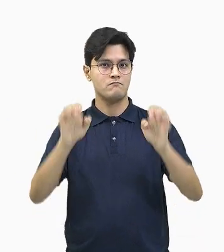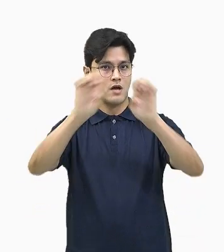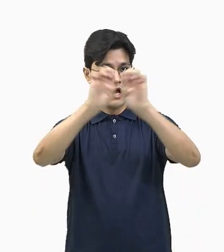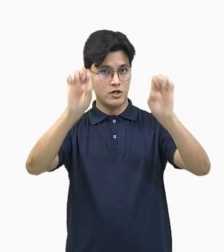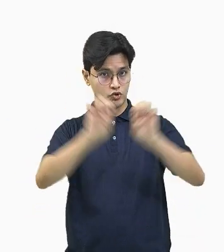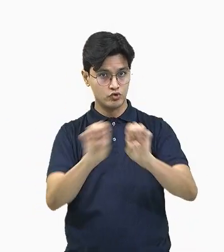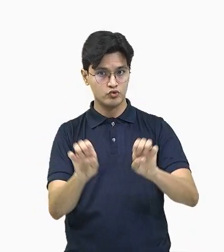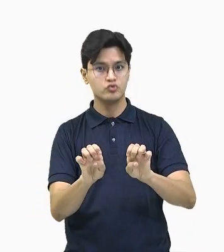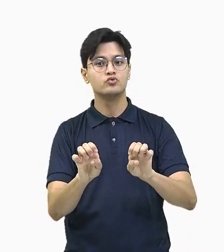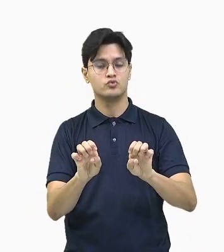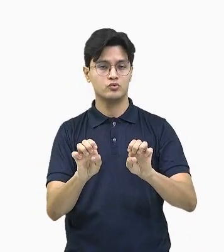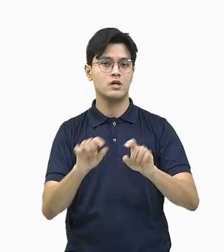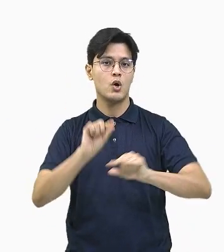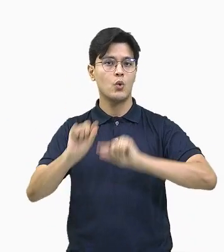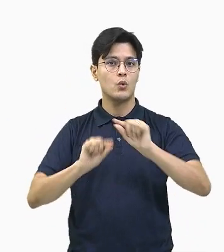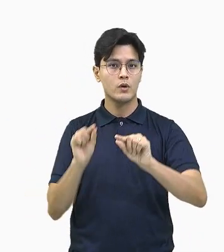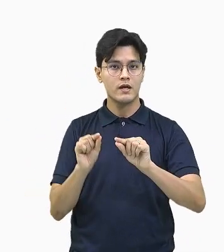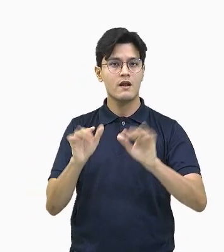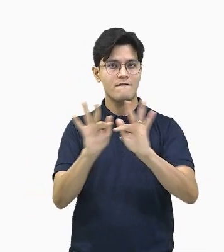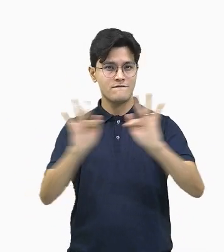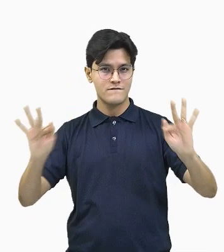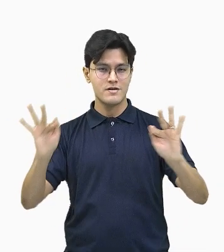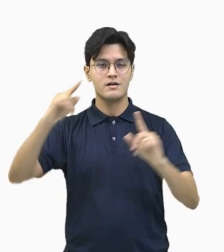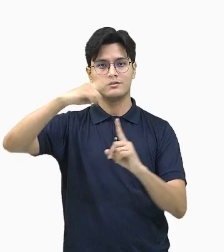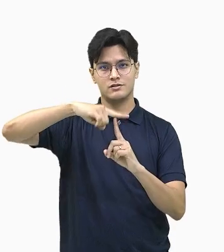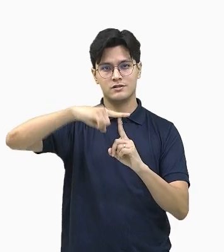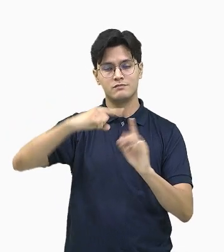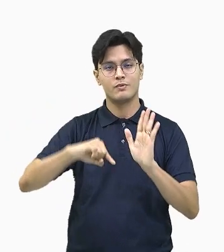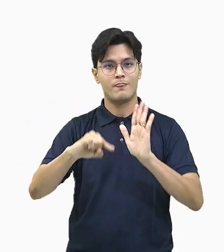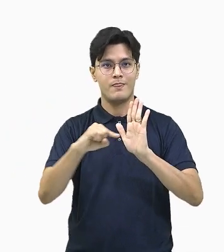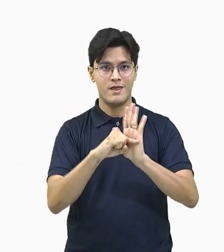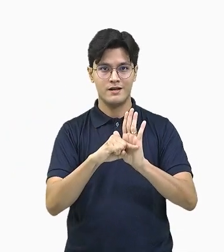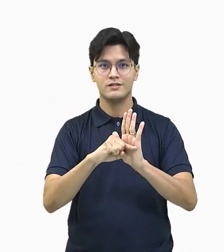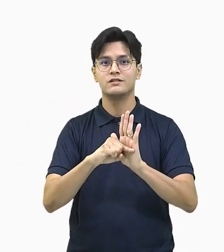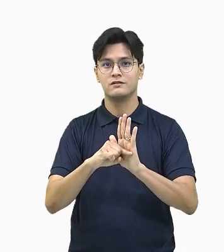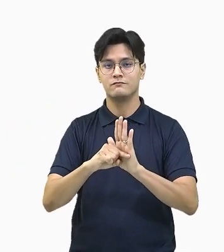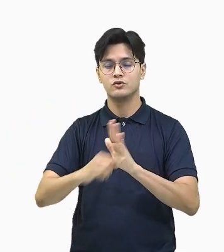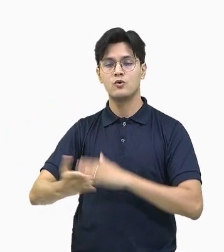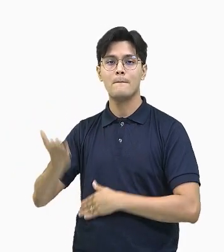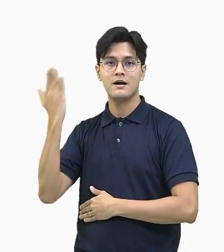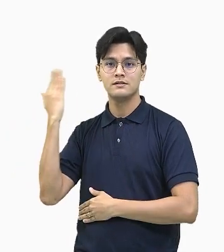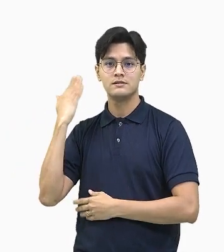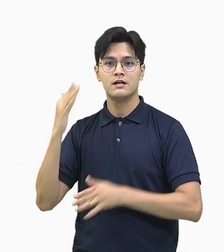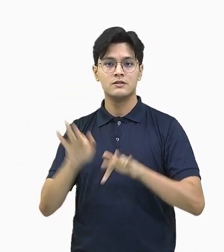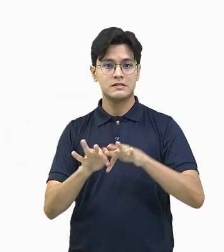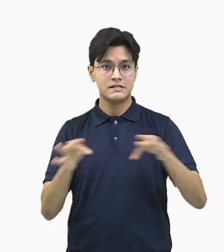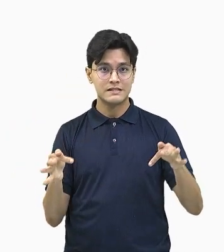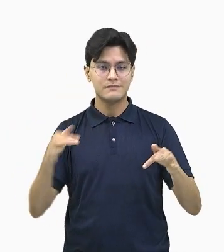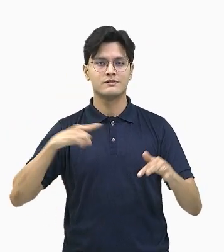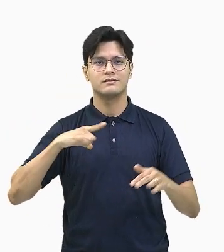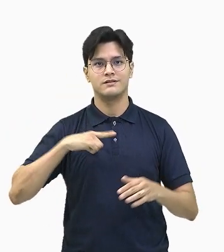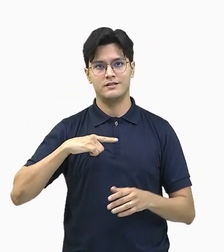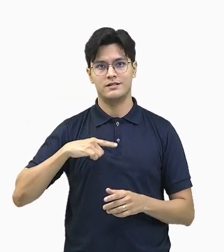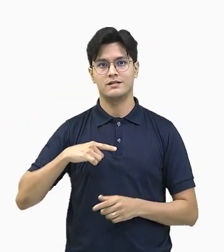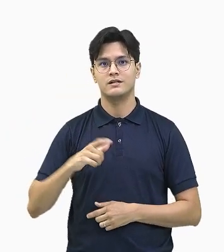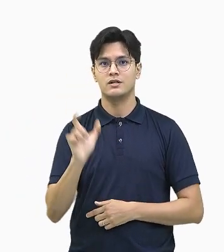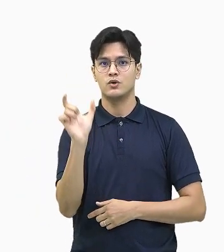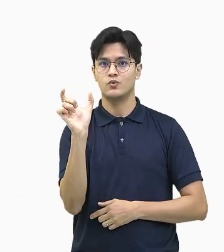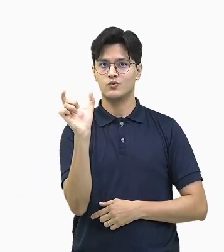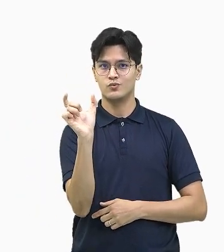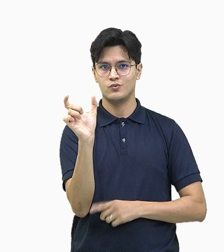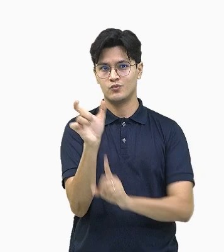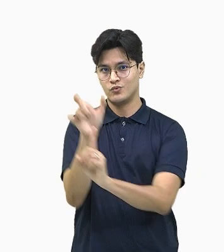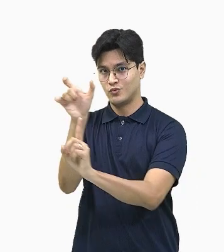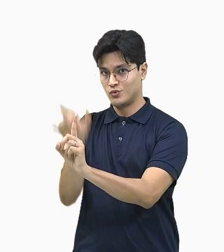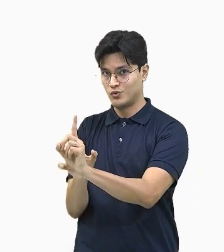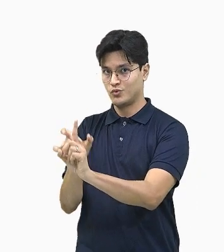forma negativa do passado simples. Então, nós temos o sujeito, o didn't, né? E